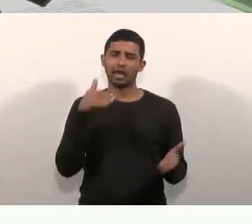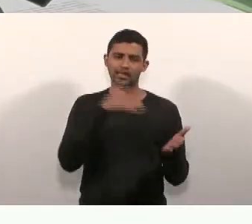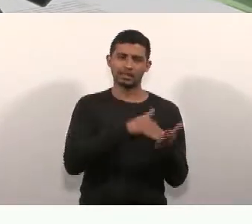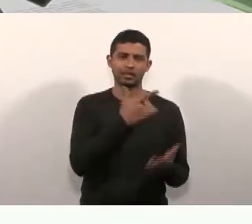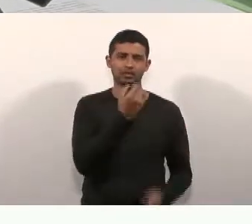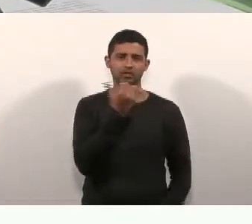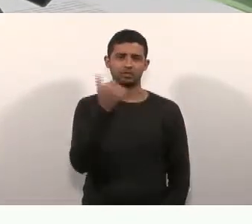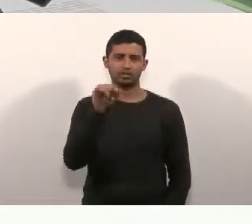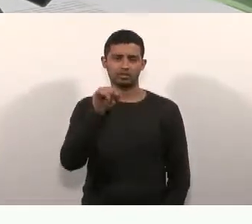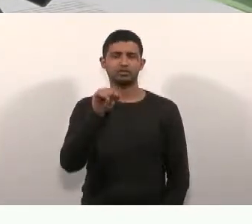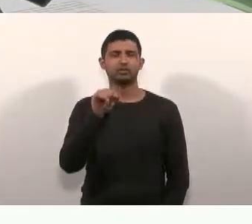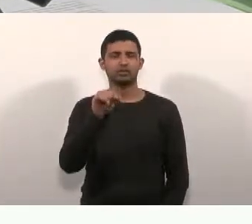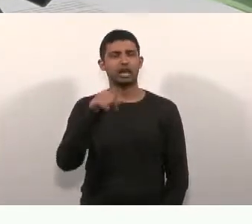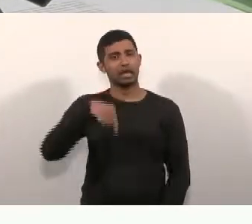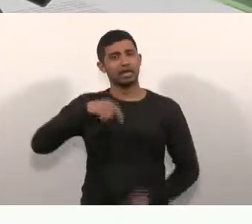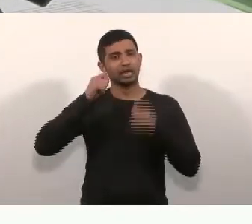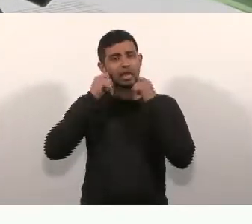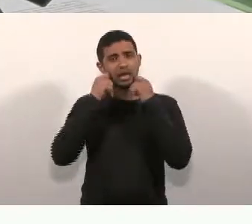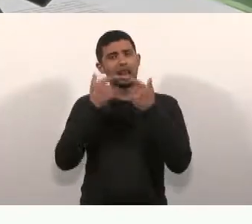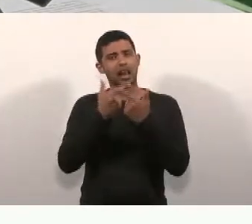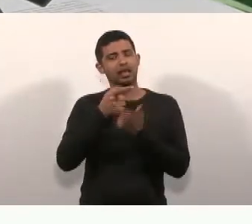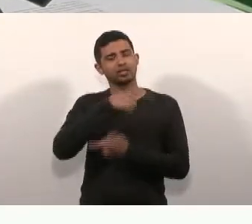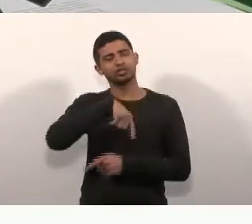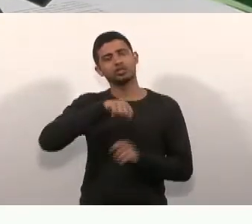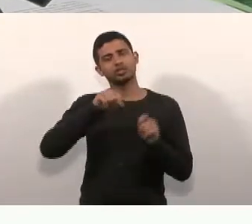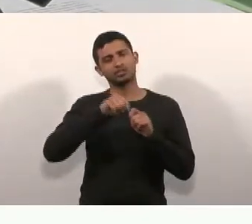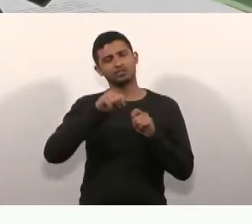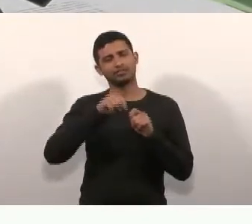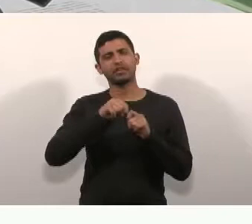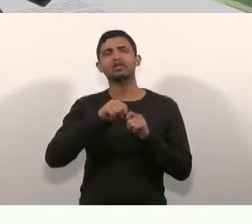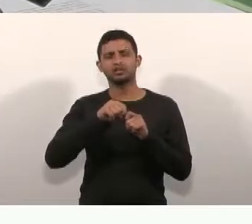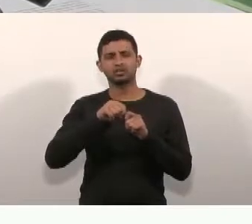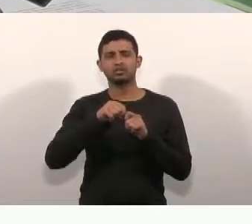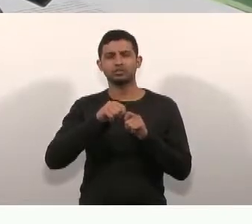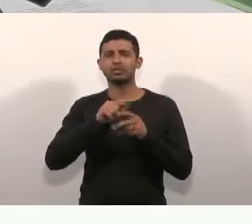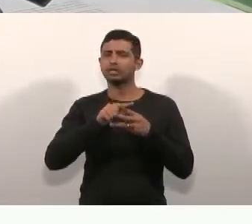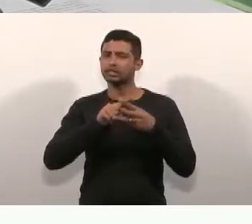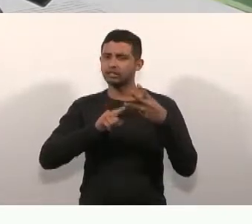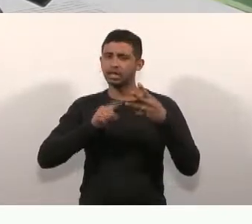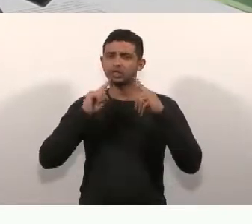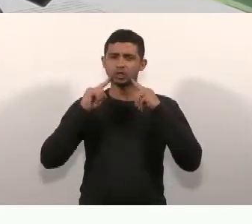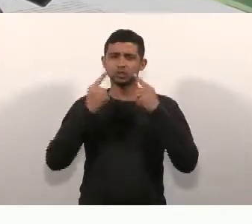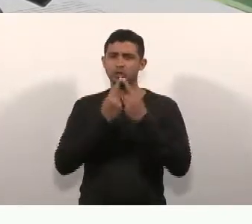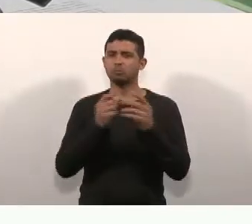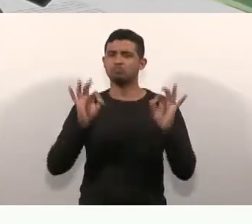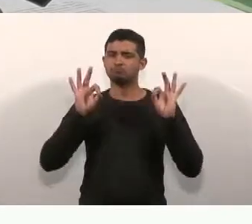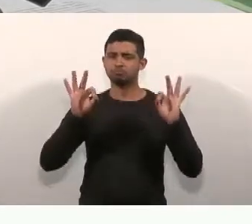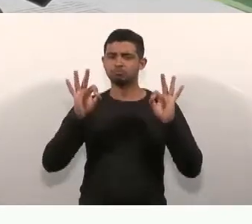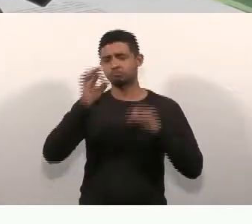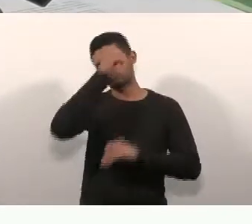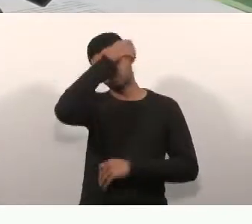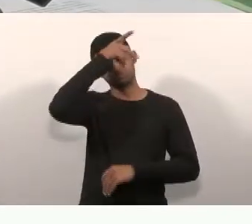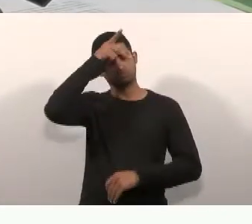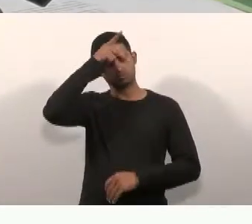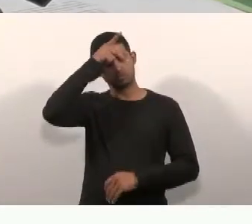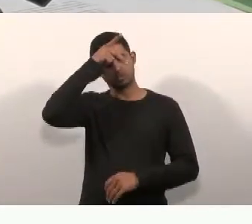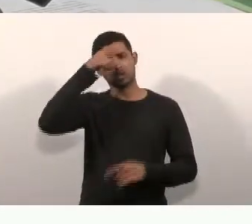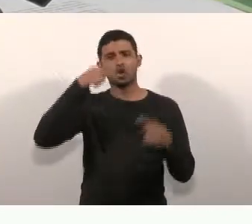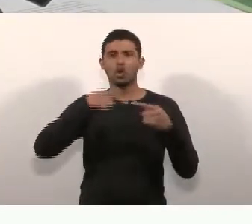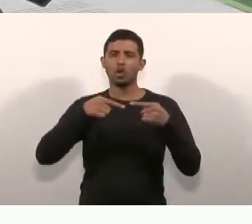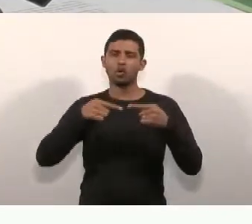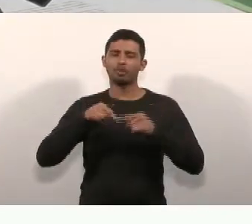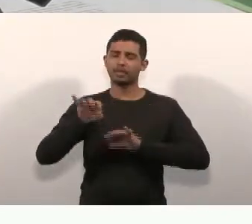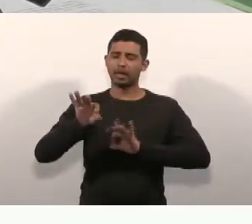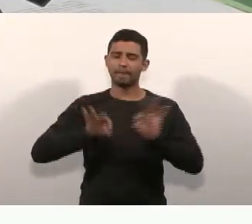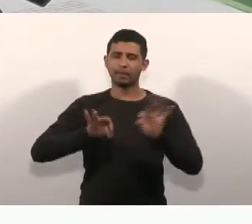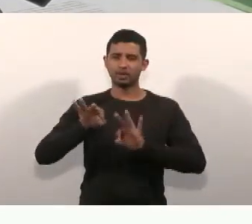2018, a Assembleia chegou a realizar pelo menos 3 grandes audiências públicas sobre esse